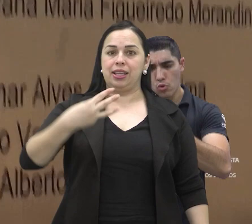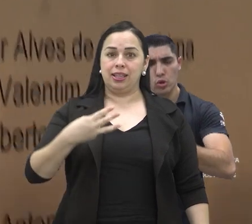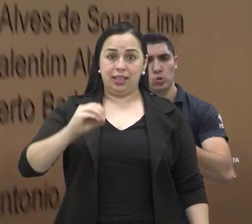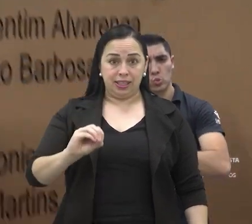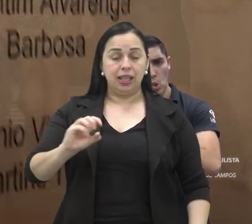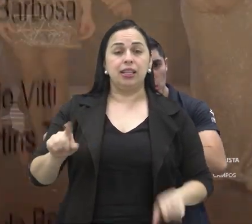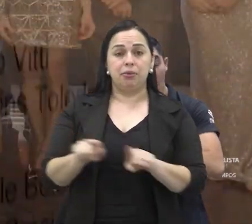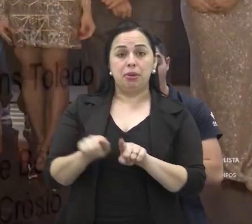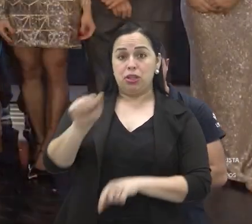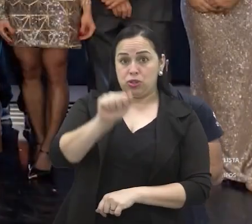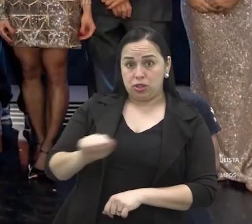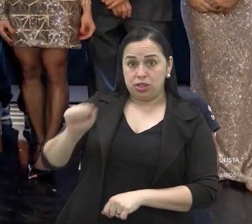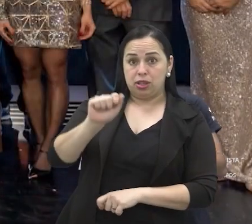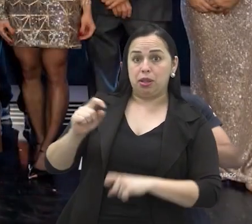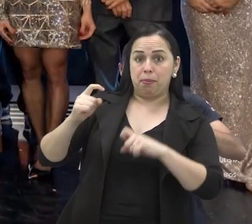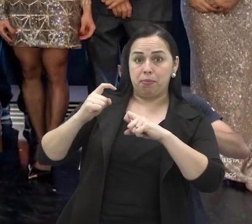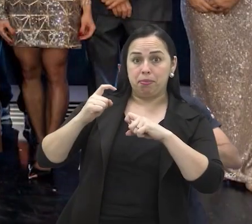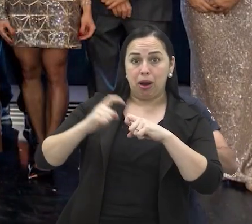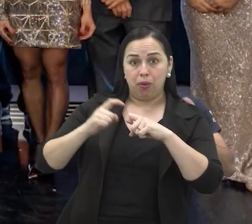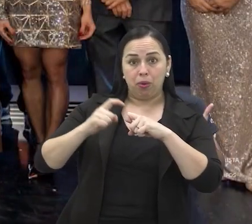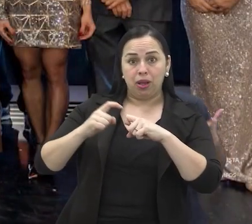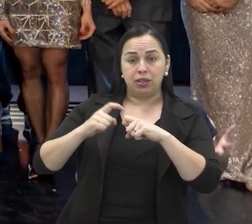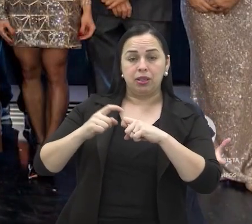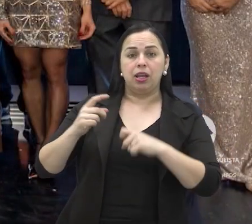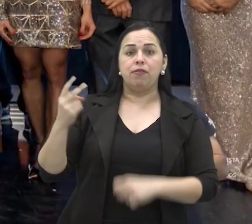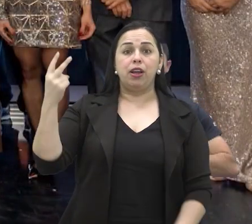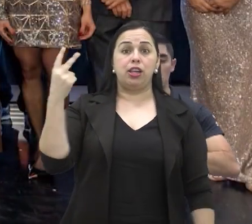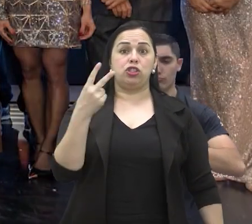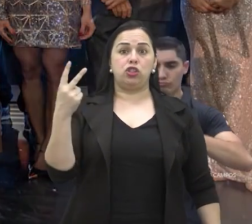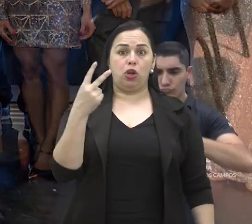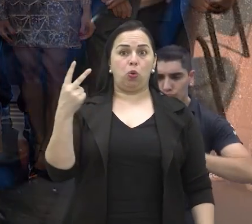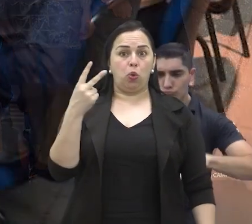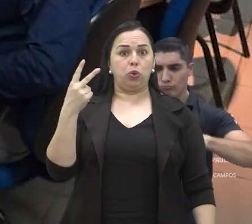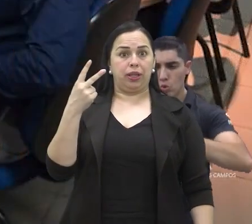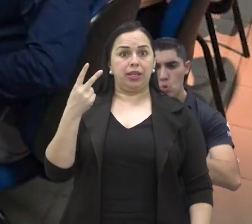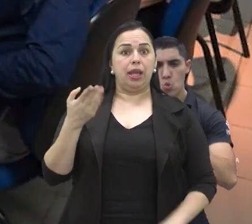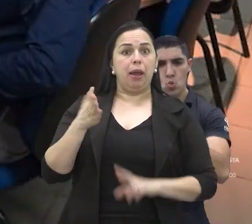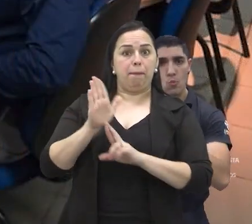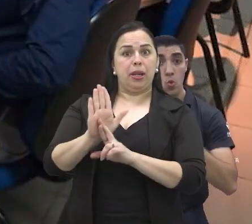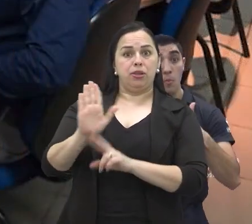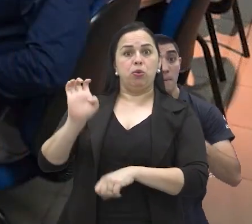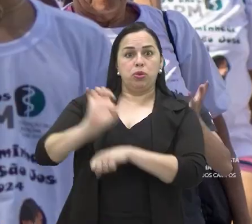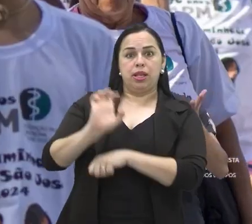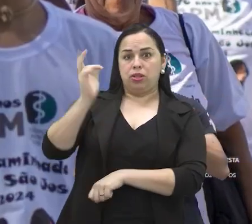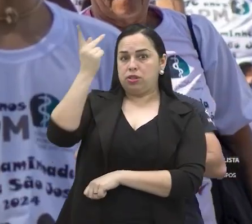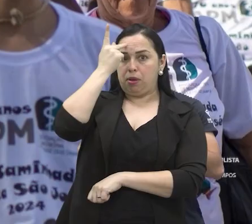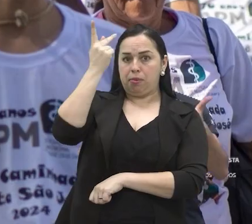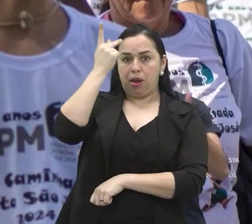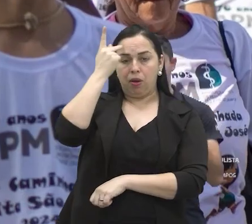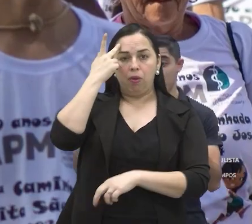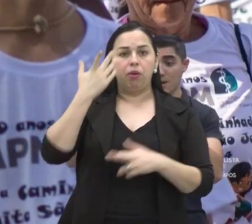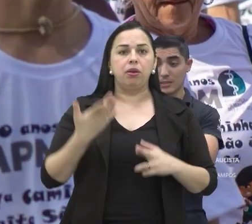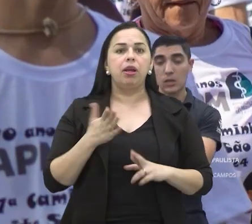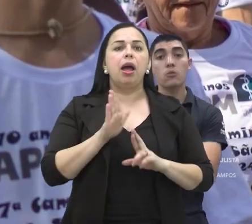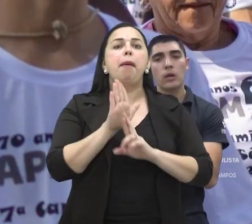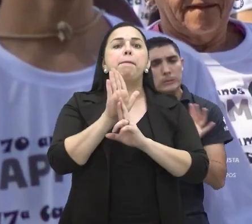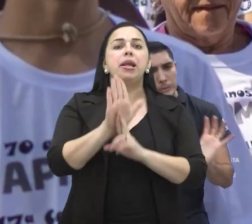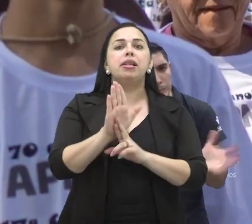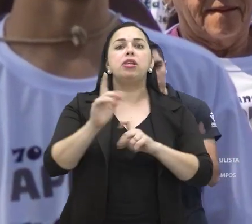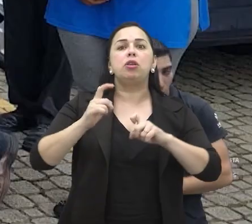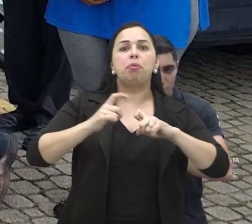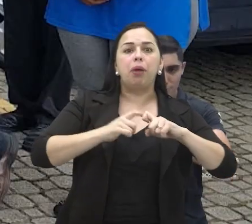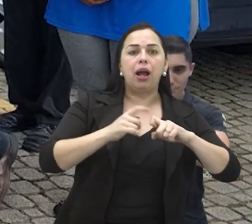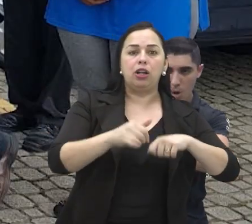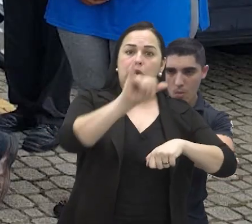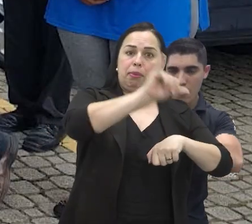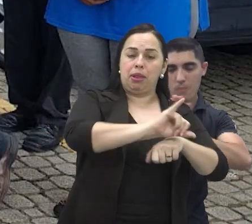a Associação Paulista de Medicina foi a segunda entidade médica representativa do Estado. Com o objetivo de representar os